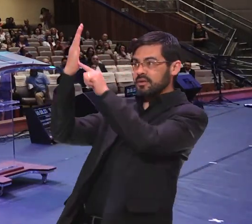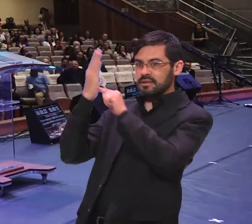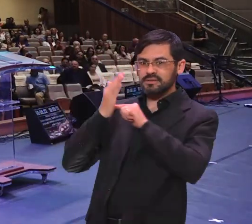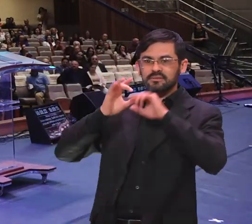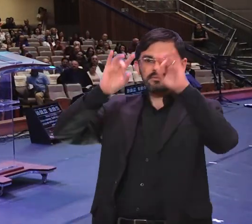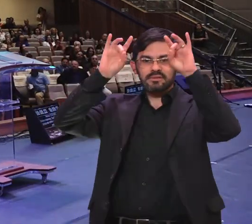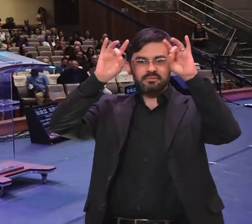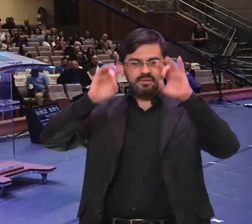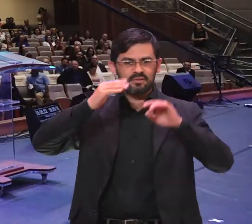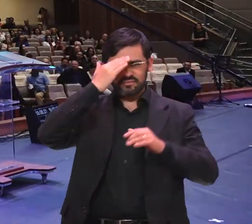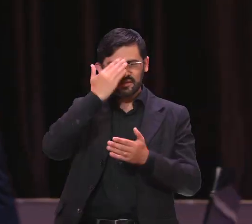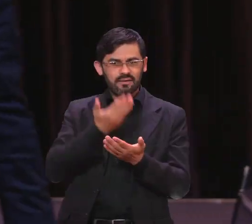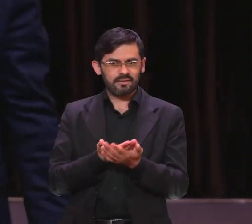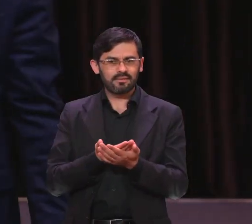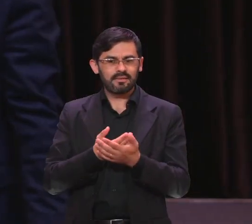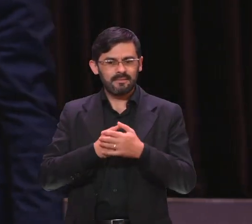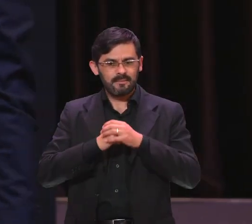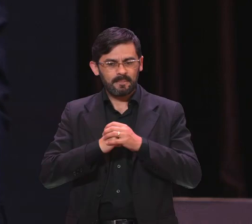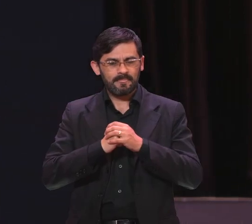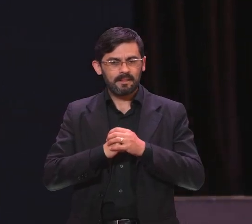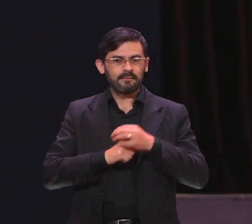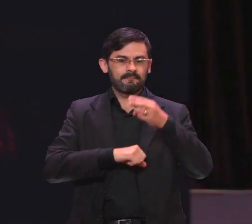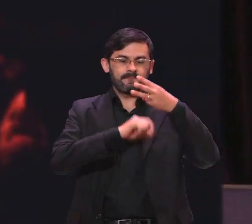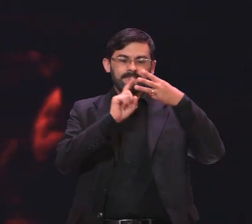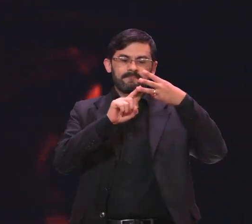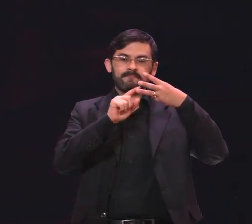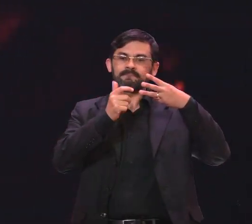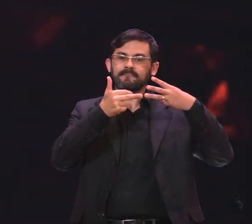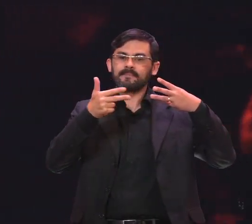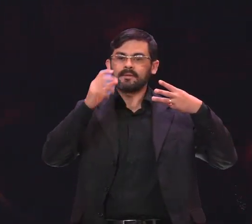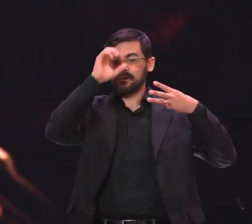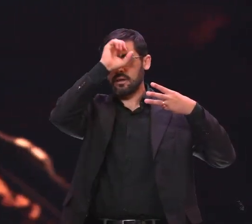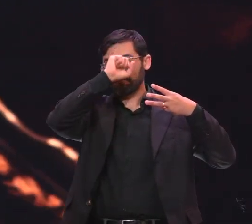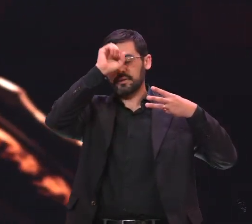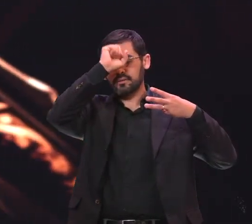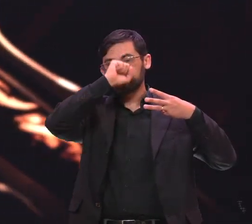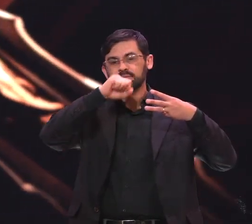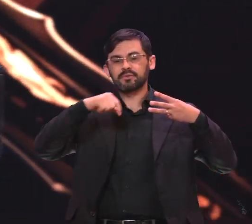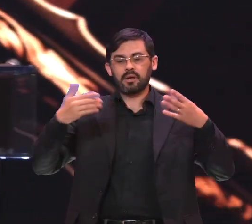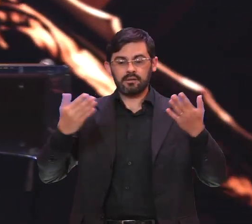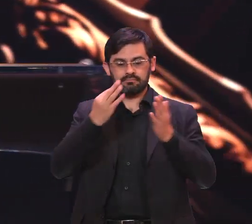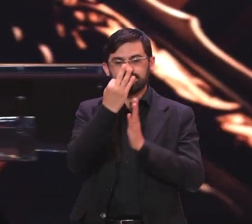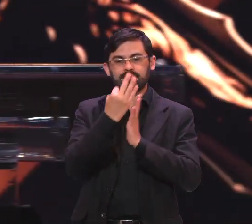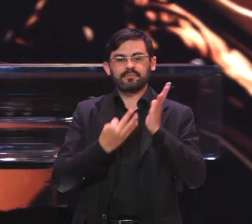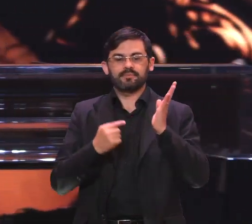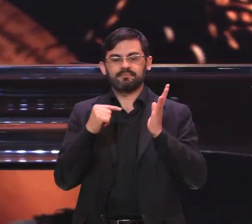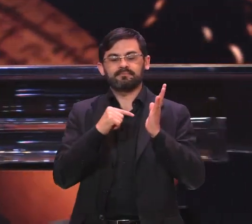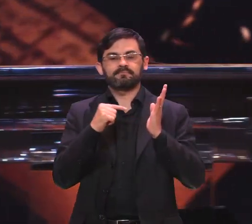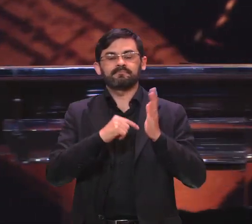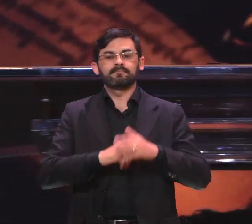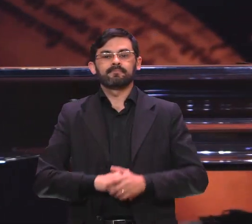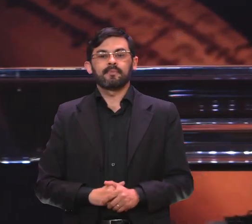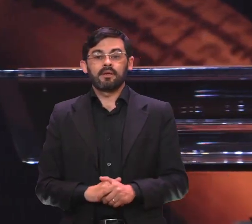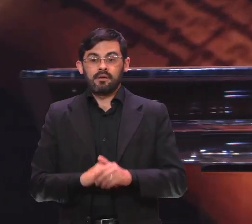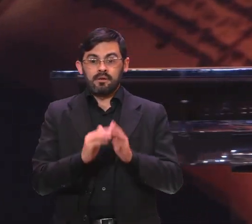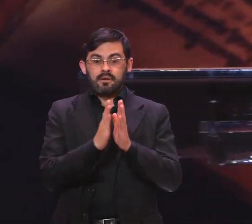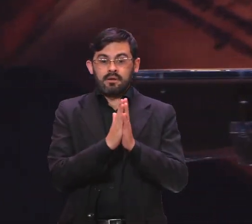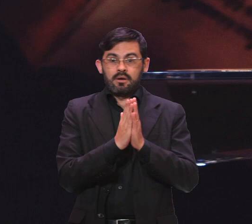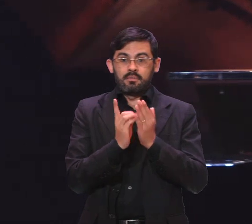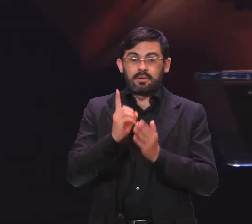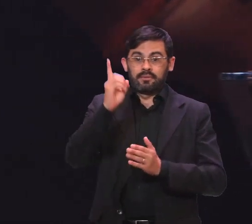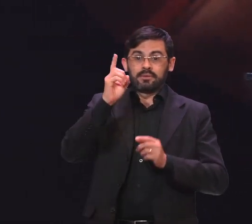crê nisso? Última lição. A palavra de Deus, ela é uma arma